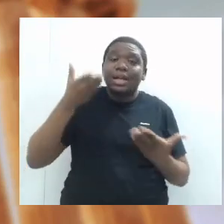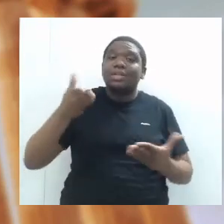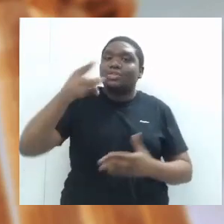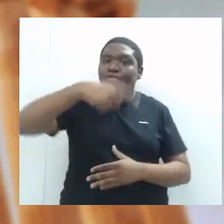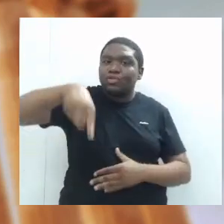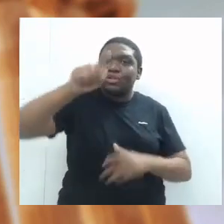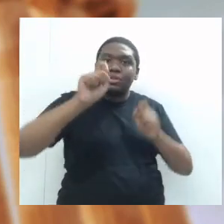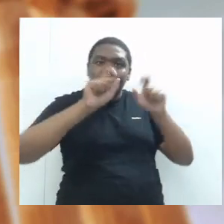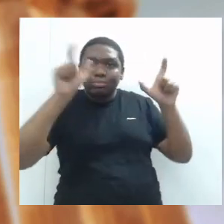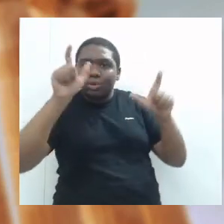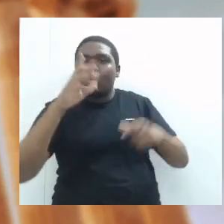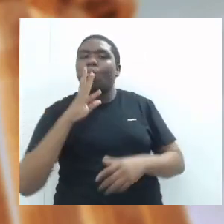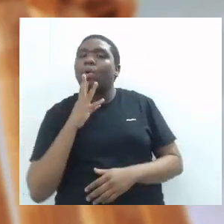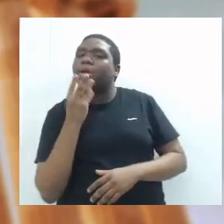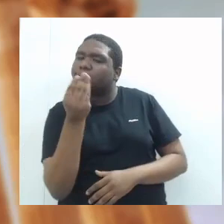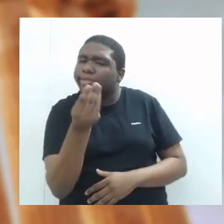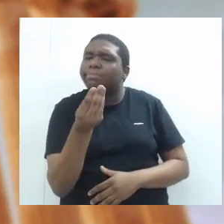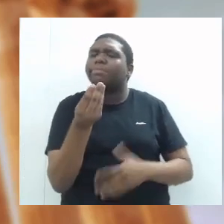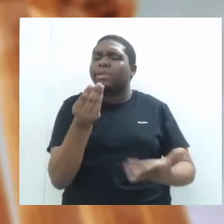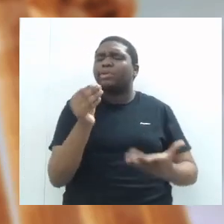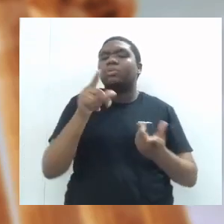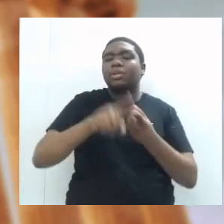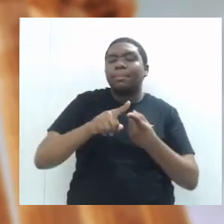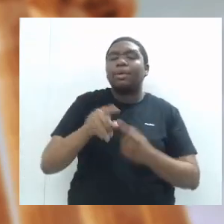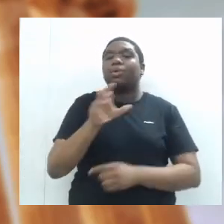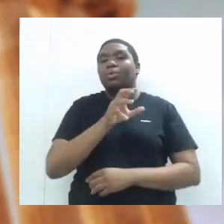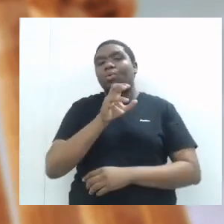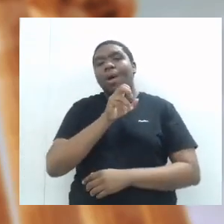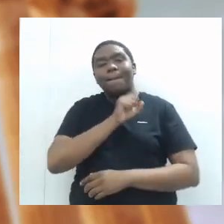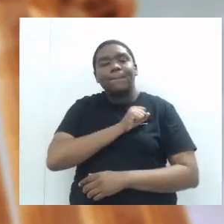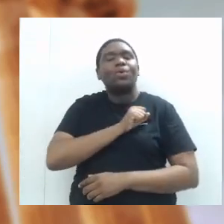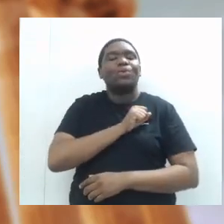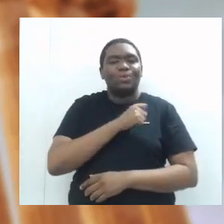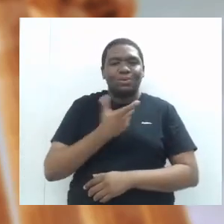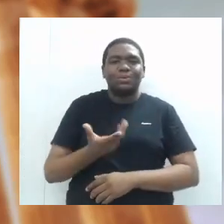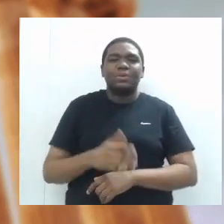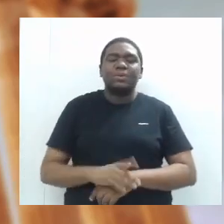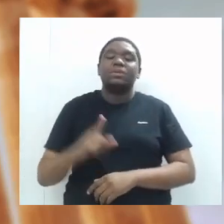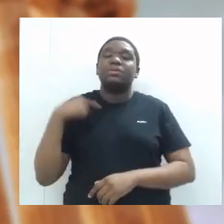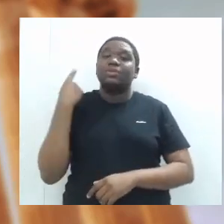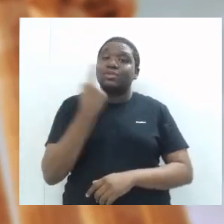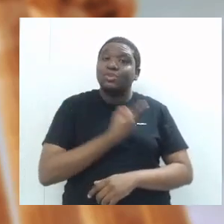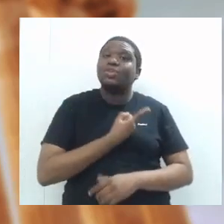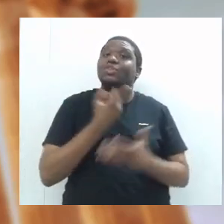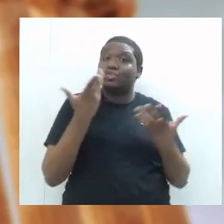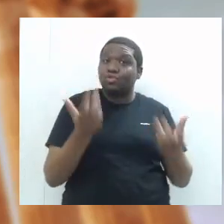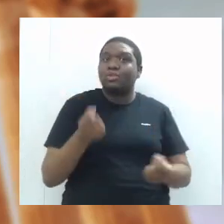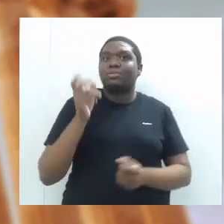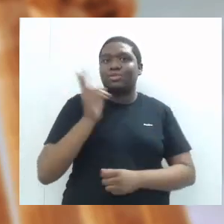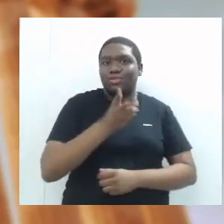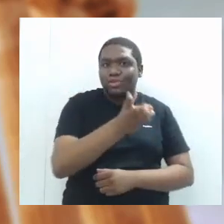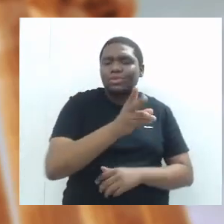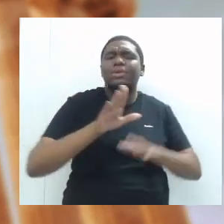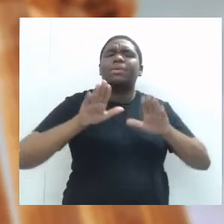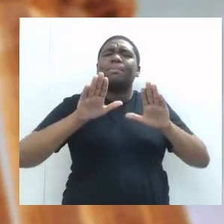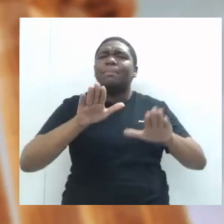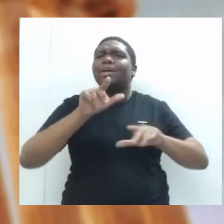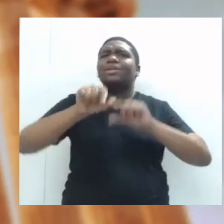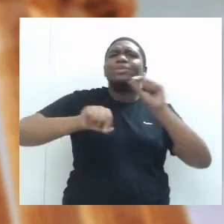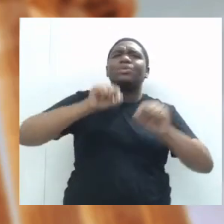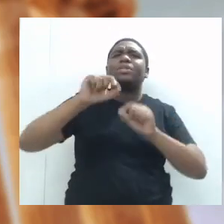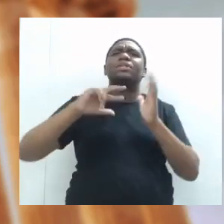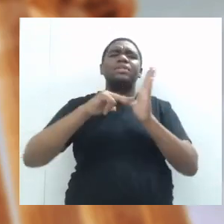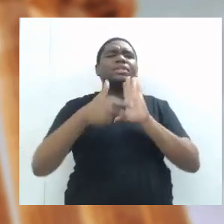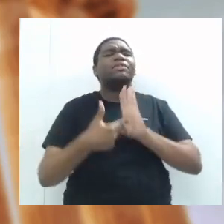o conhecimento, despertar o amor à sabedoria. E vamos em frente. Mas o que seria o